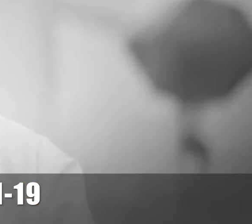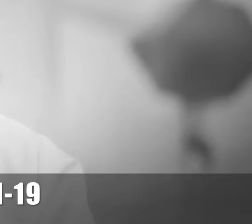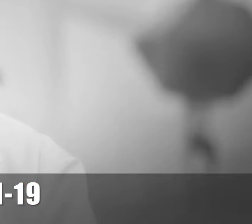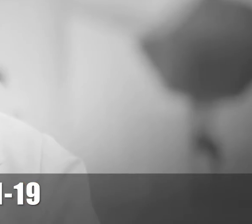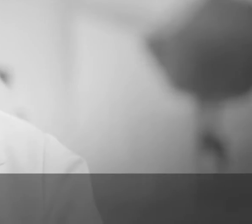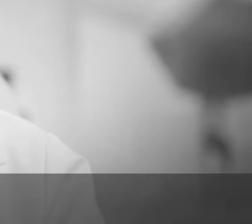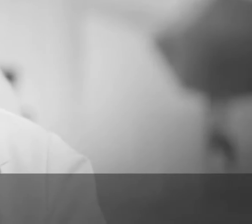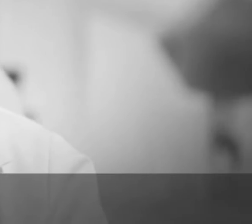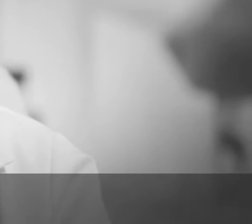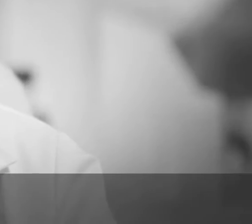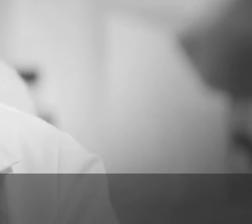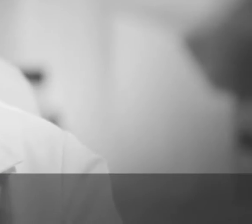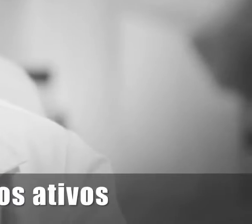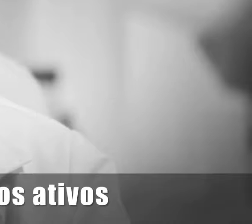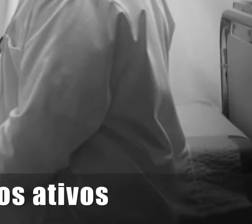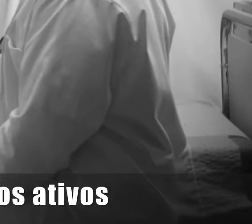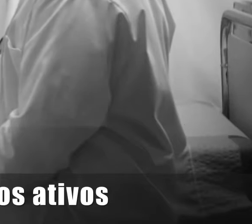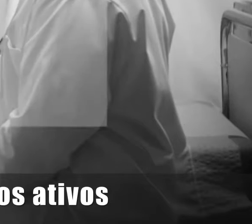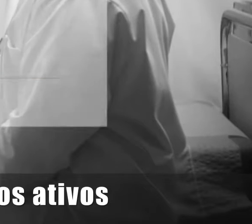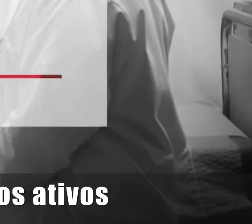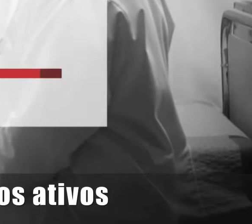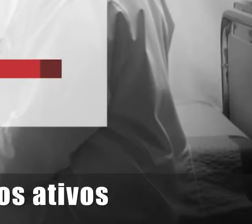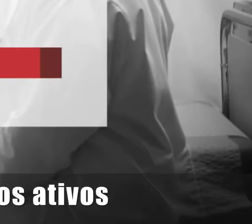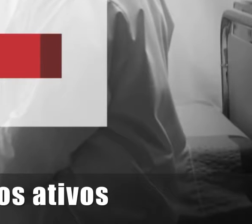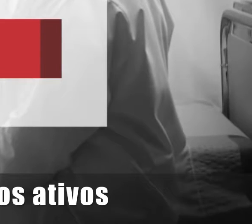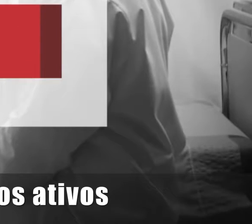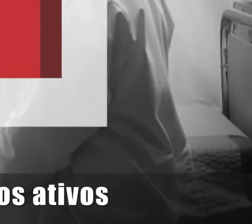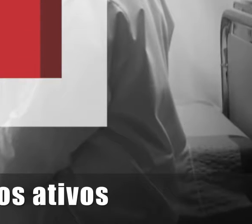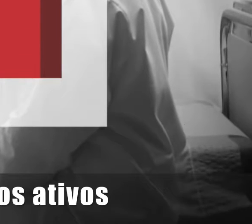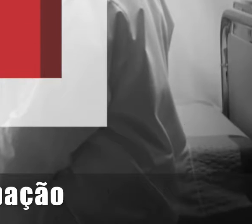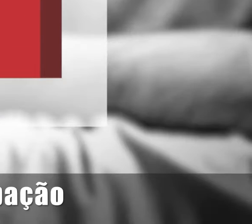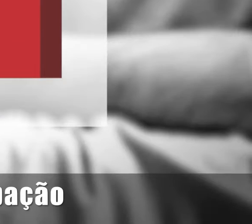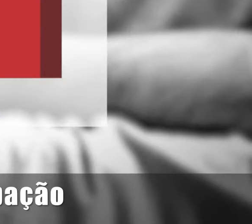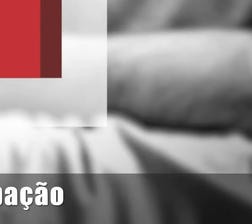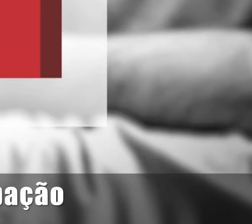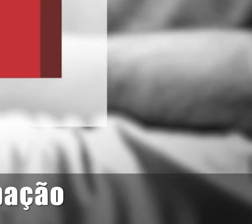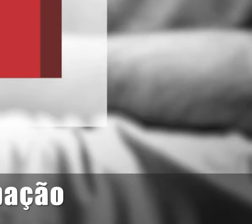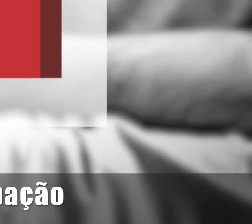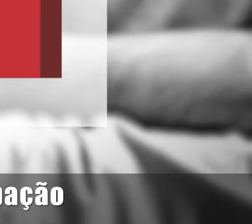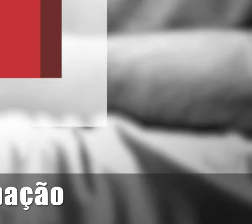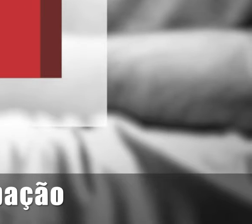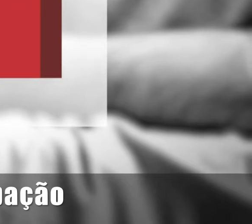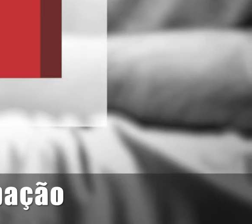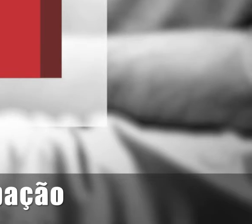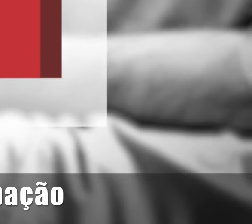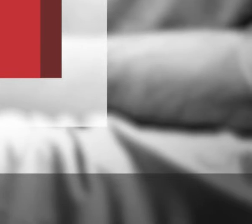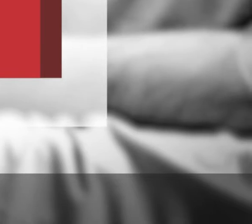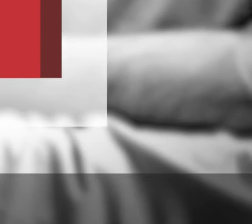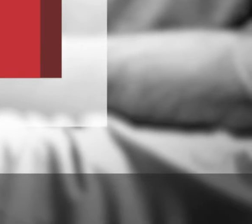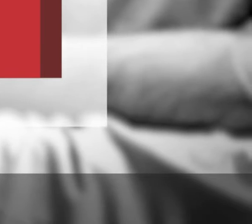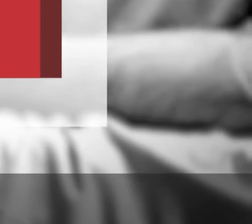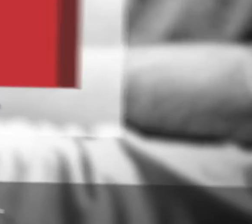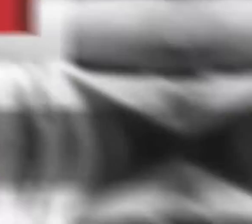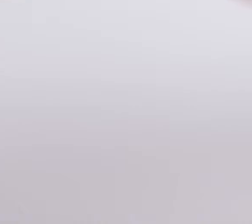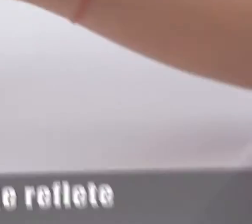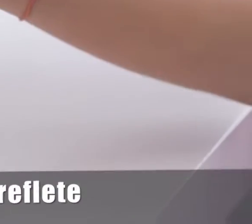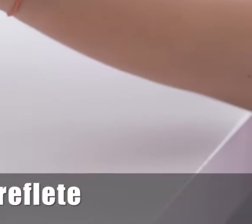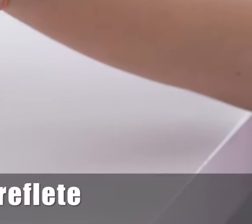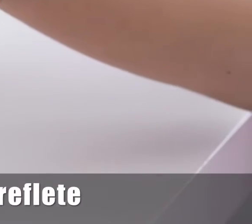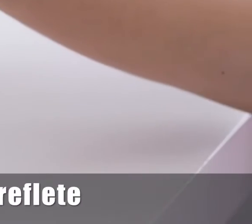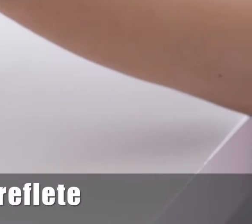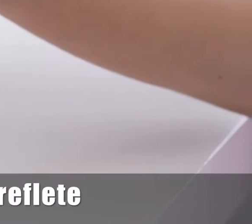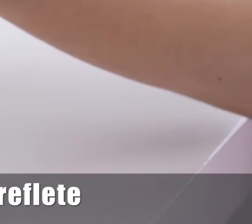bandeirinha do covid-19 Está se agravando com o aumento os dois sempre caso os ativos e a elevação das taxas de ocupação dos leitos hospitalares